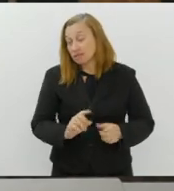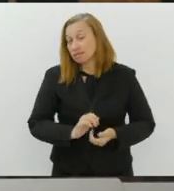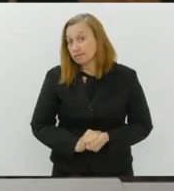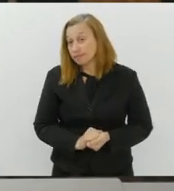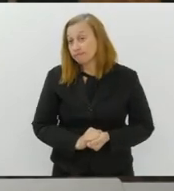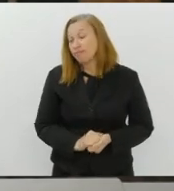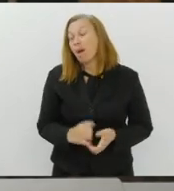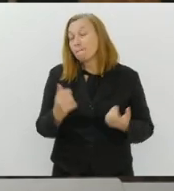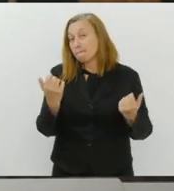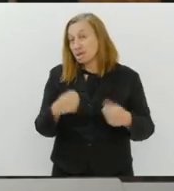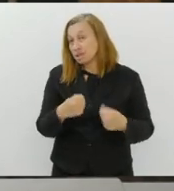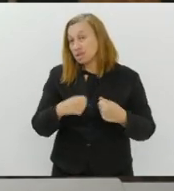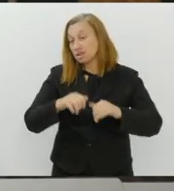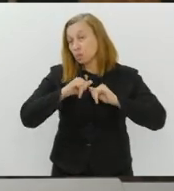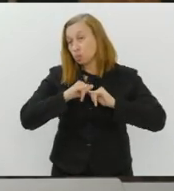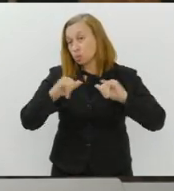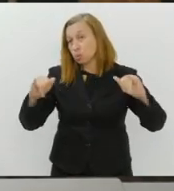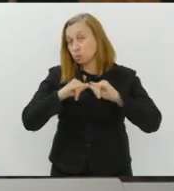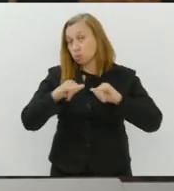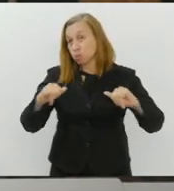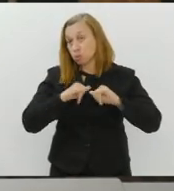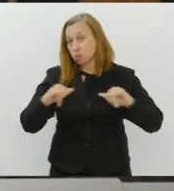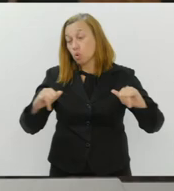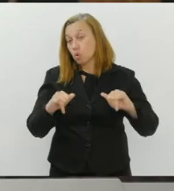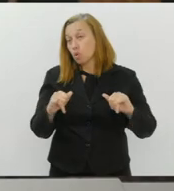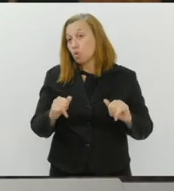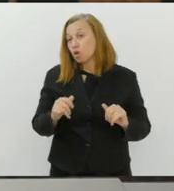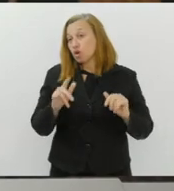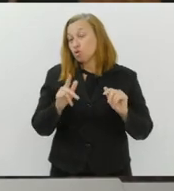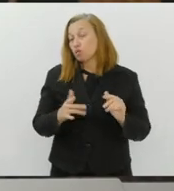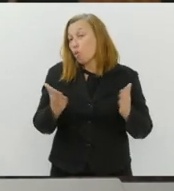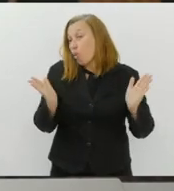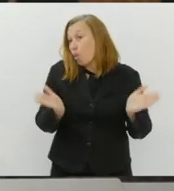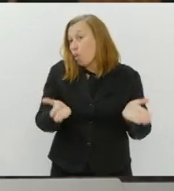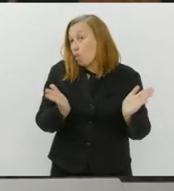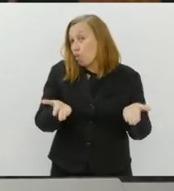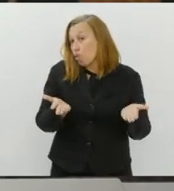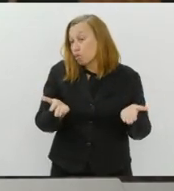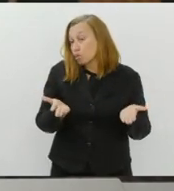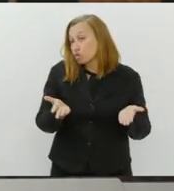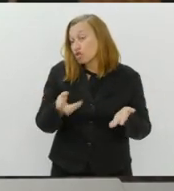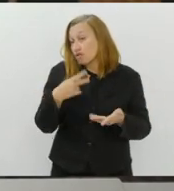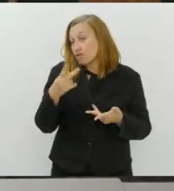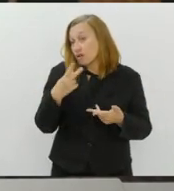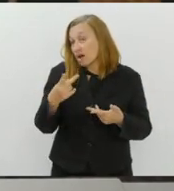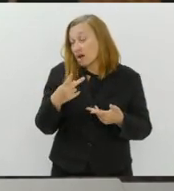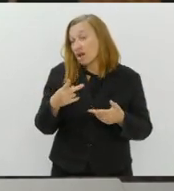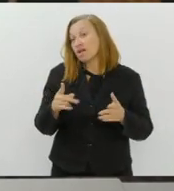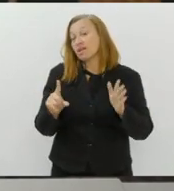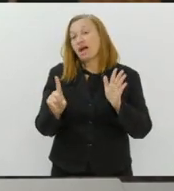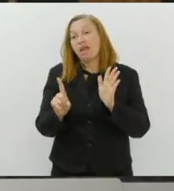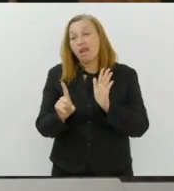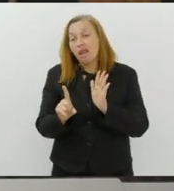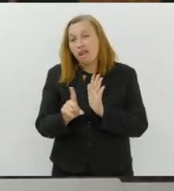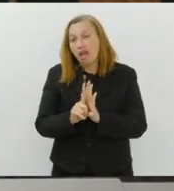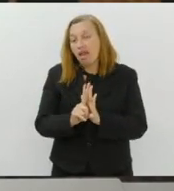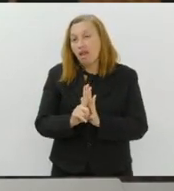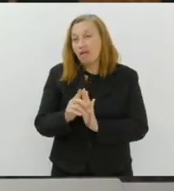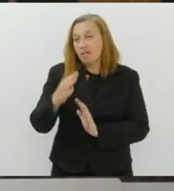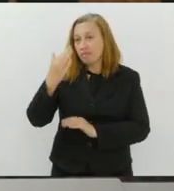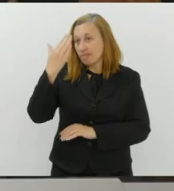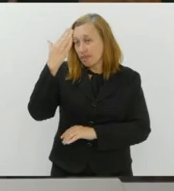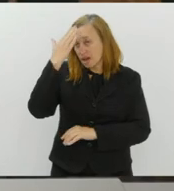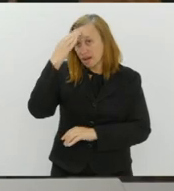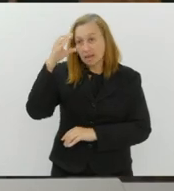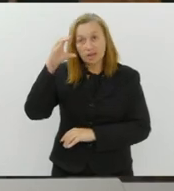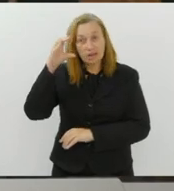Isso precisa ser divulgado, como hoje, né, se badala muito a Lei Maria da Penha, as leis